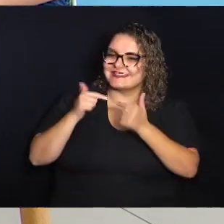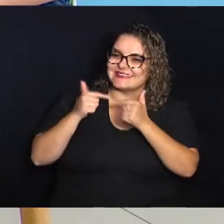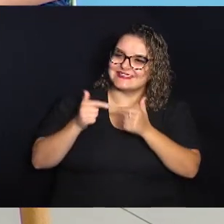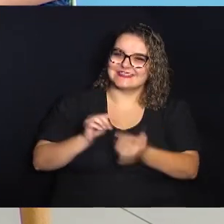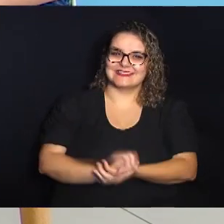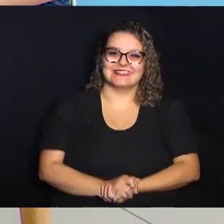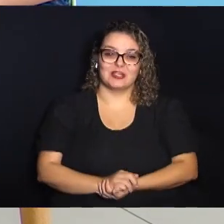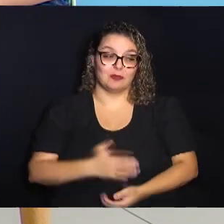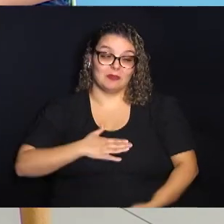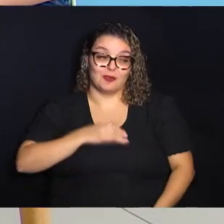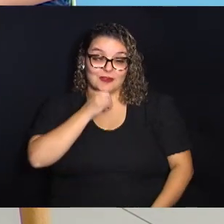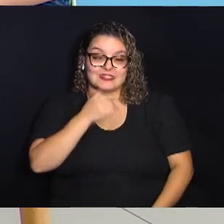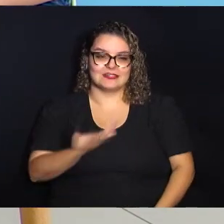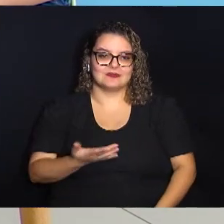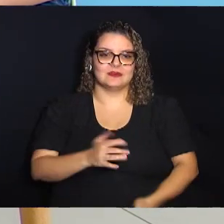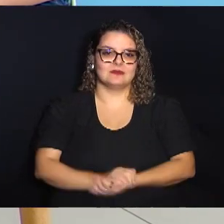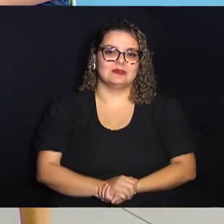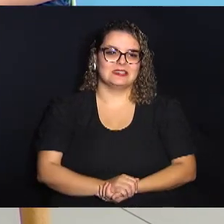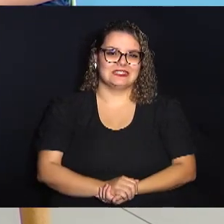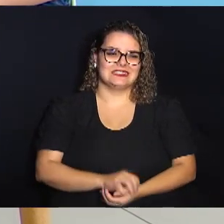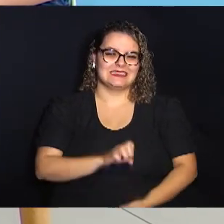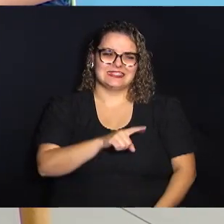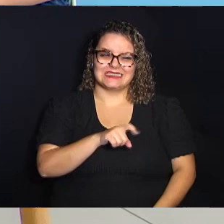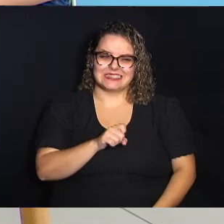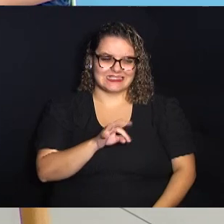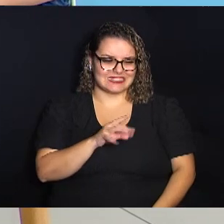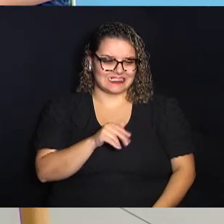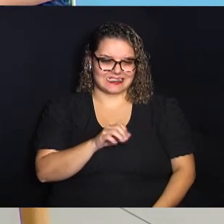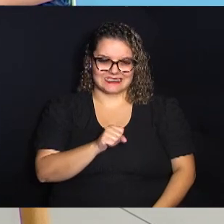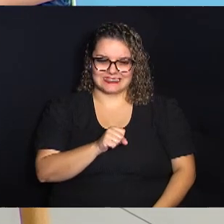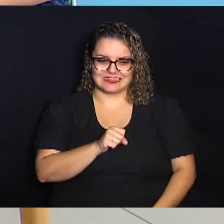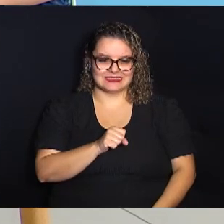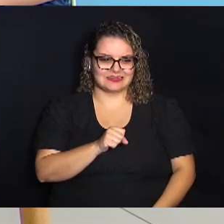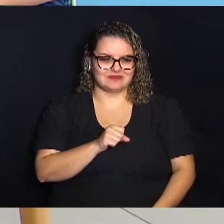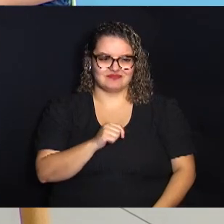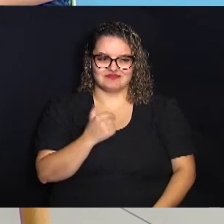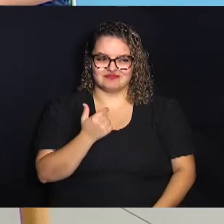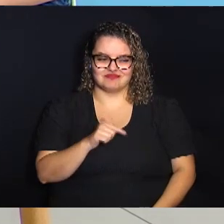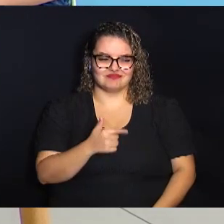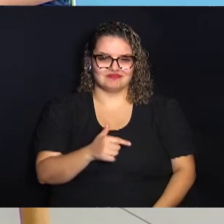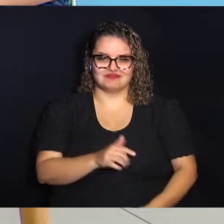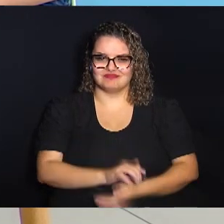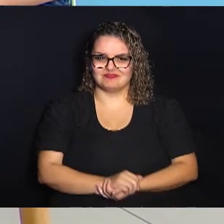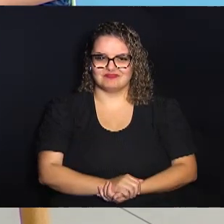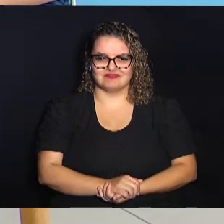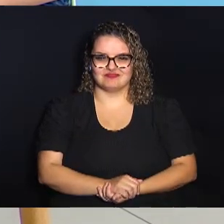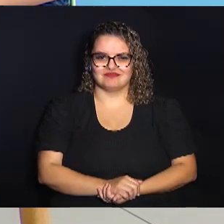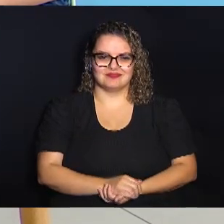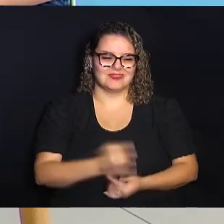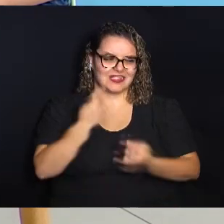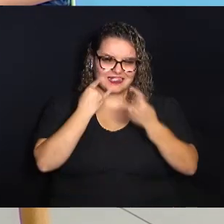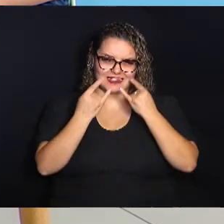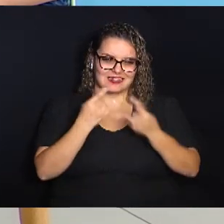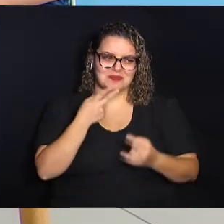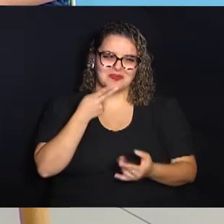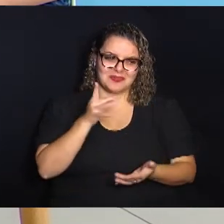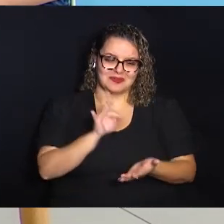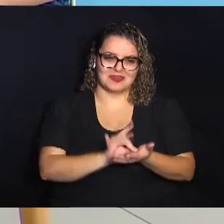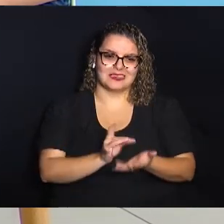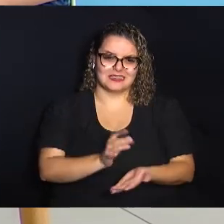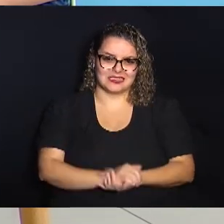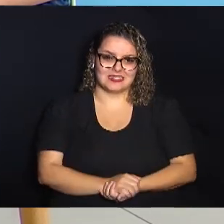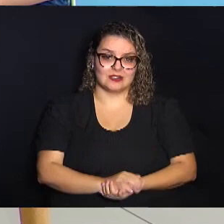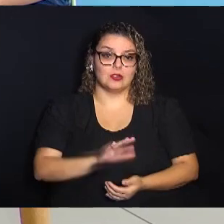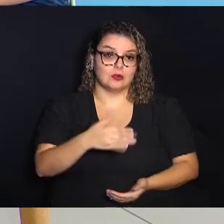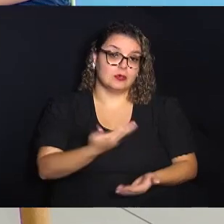o meu exemplo mesmo. Por exemplo, de exatas eu nunca tive muita, nem interesse, para ser bem sincero.